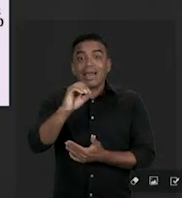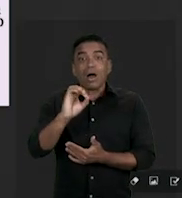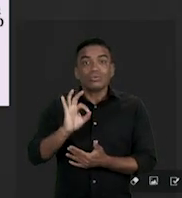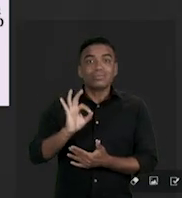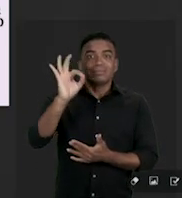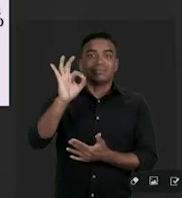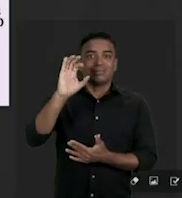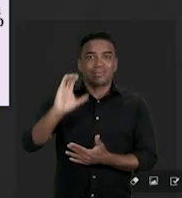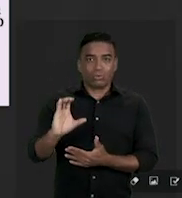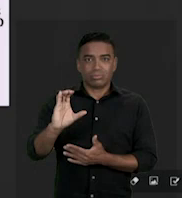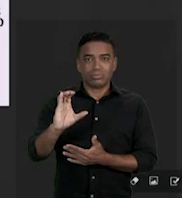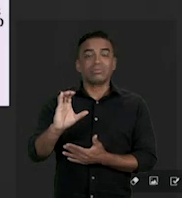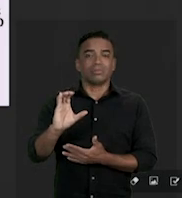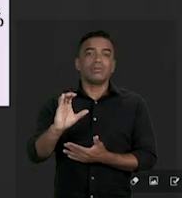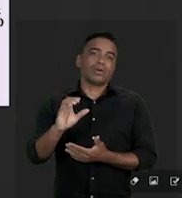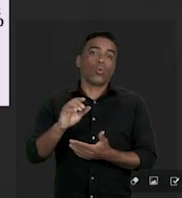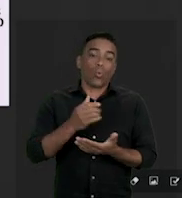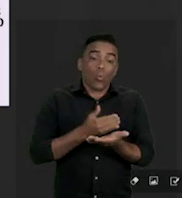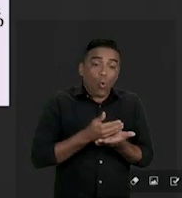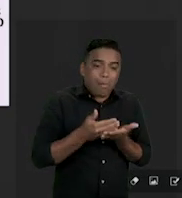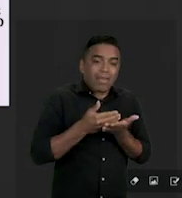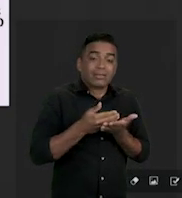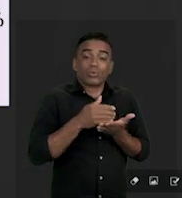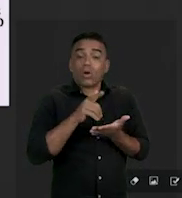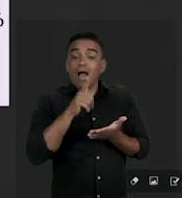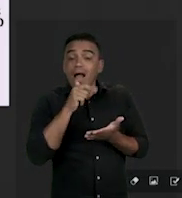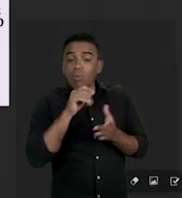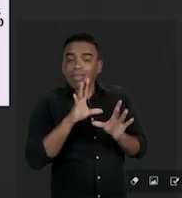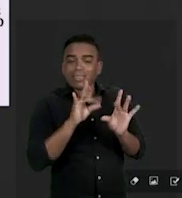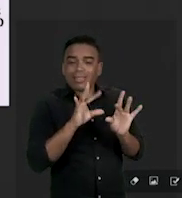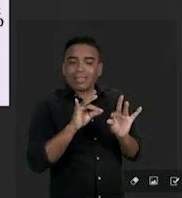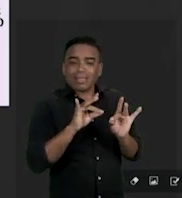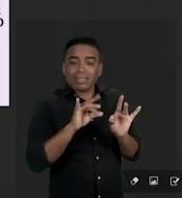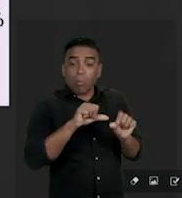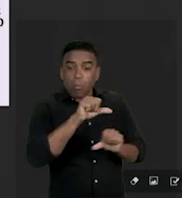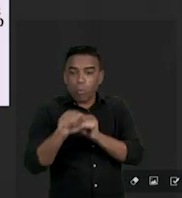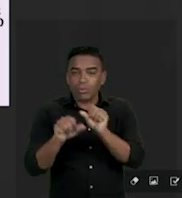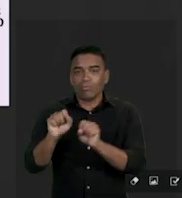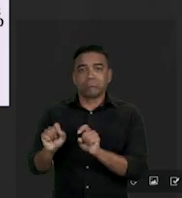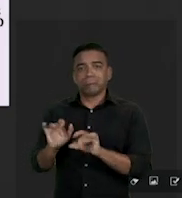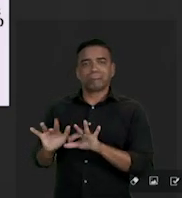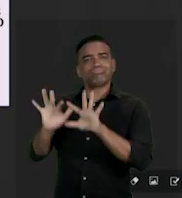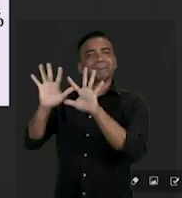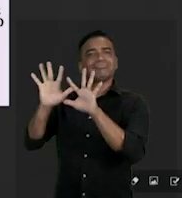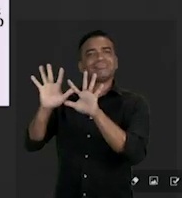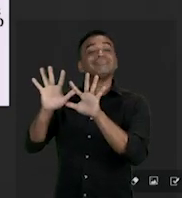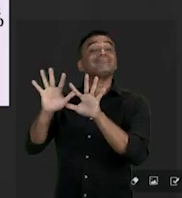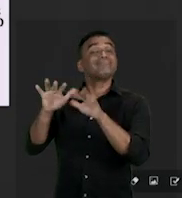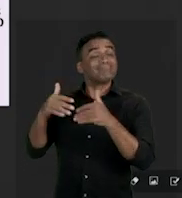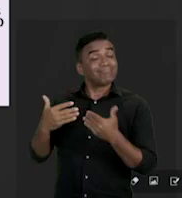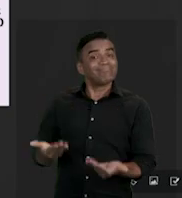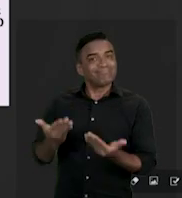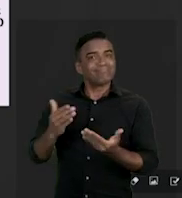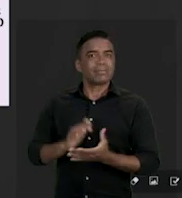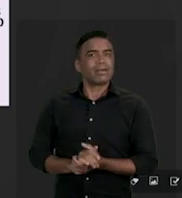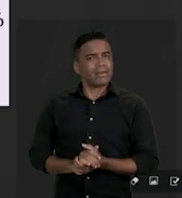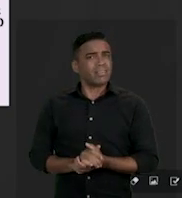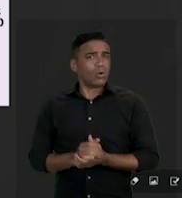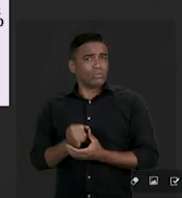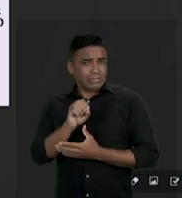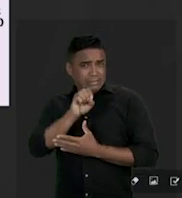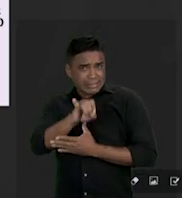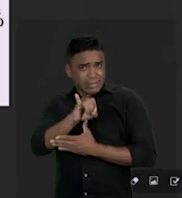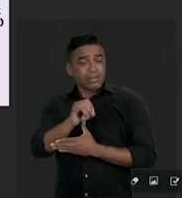tenho então o início da passagem do estado líquido para o estado gasoso. Se eu